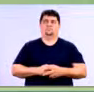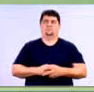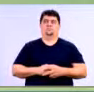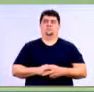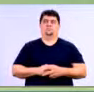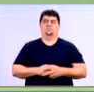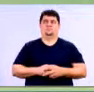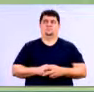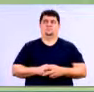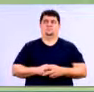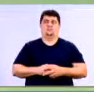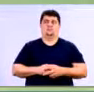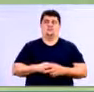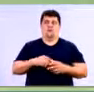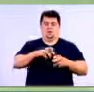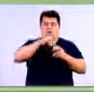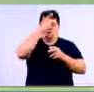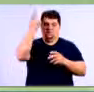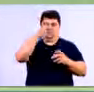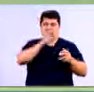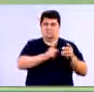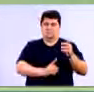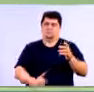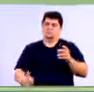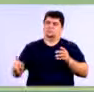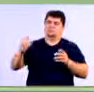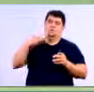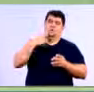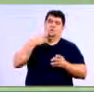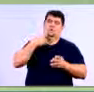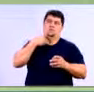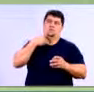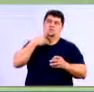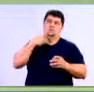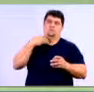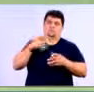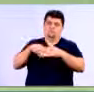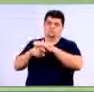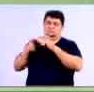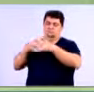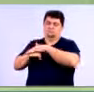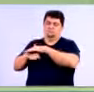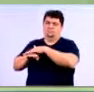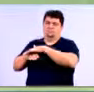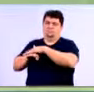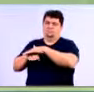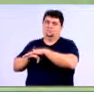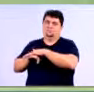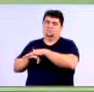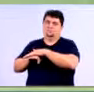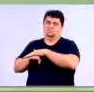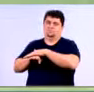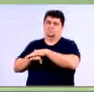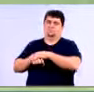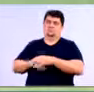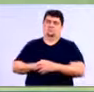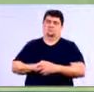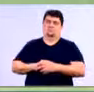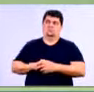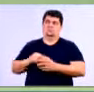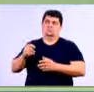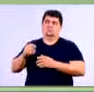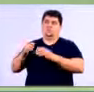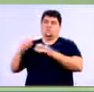Então, as pessoas físicas fomentam o dinheiro no banco, deposito. Esse dinheiro no banco, as